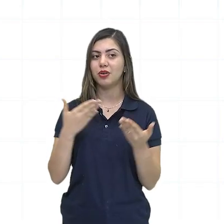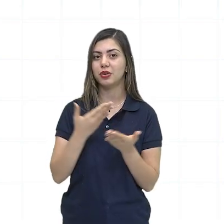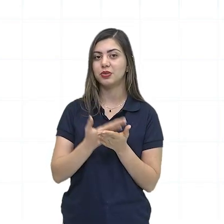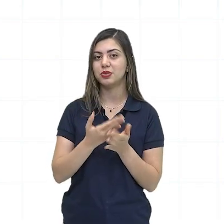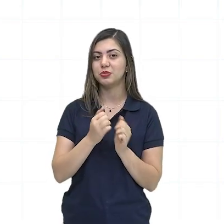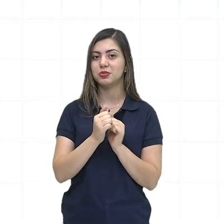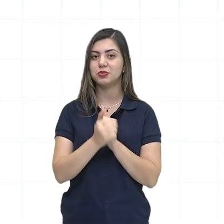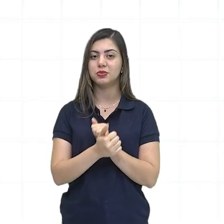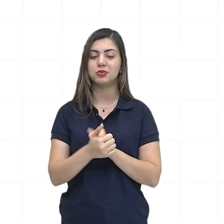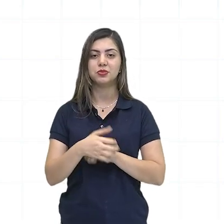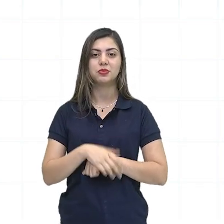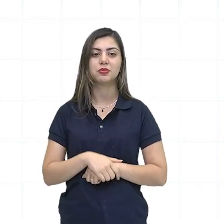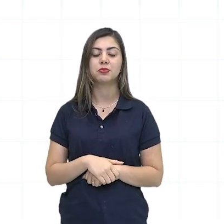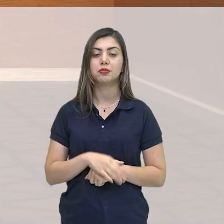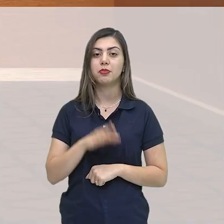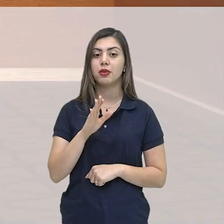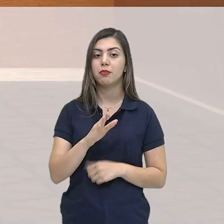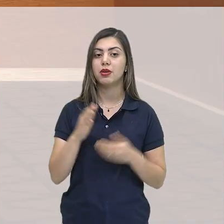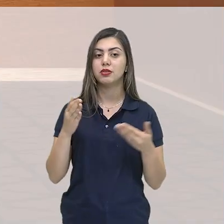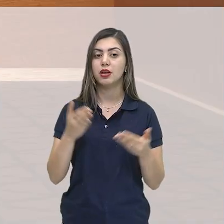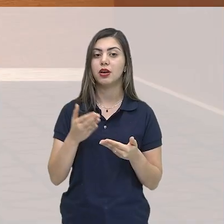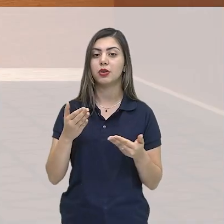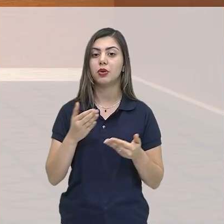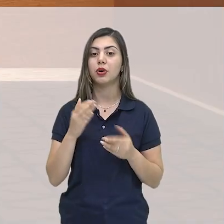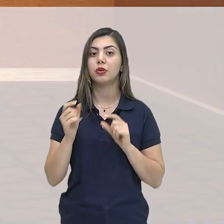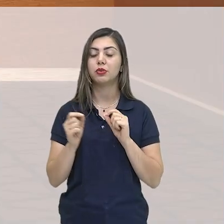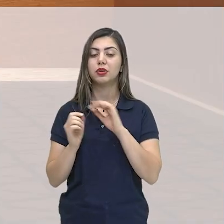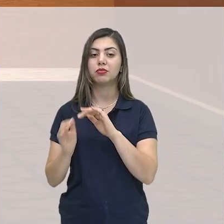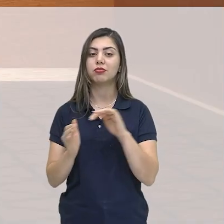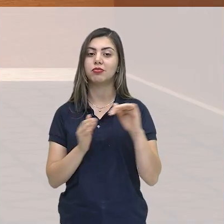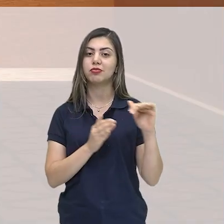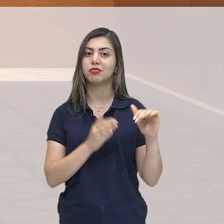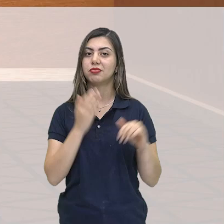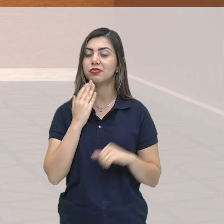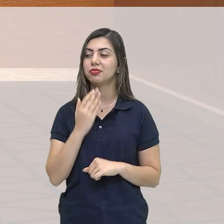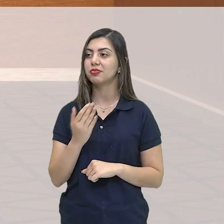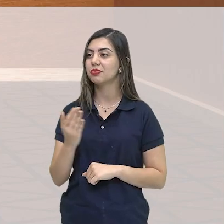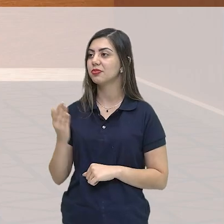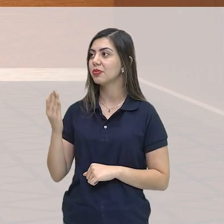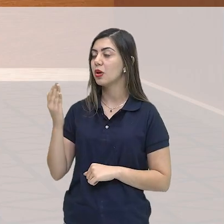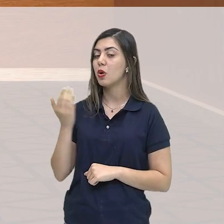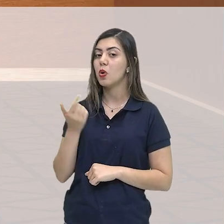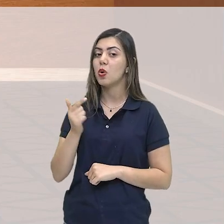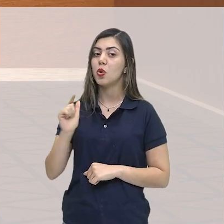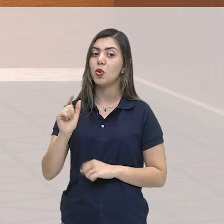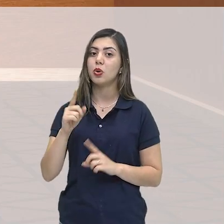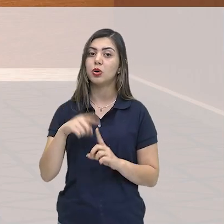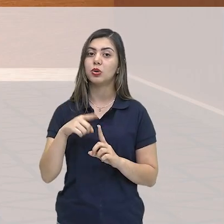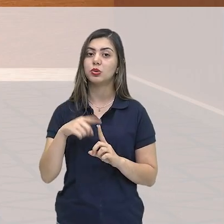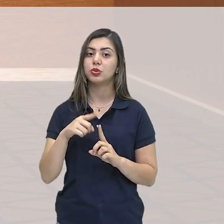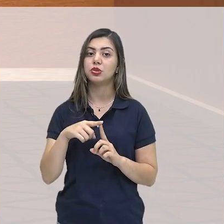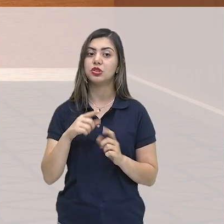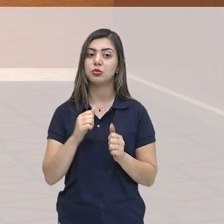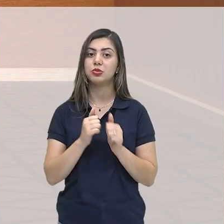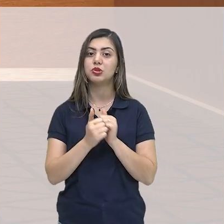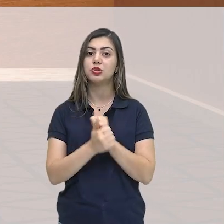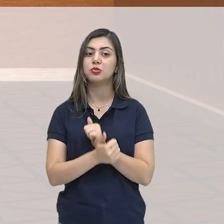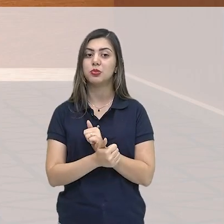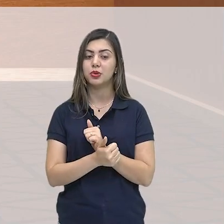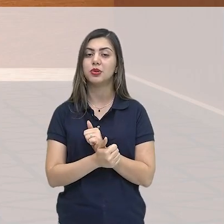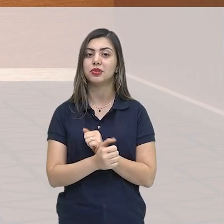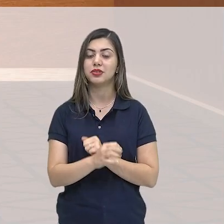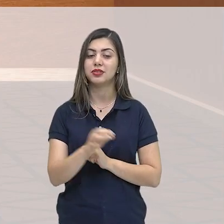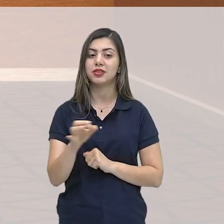curling. Prosseguindo, eu quero apresentar para vocês uma outra modalidade que está ali na classificação, né,